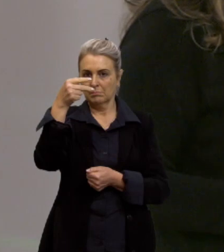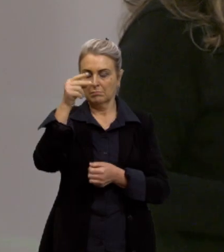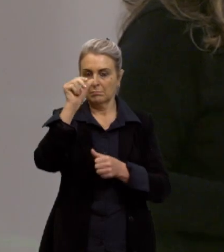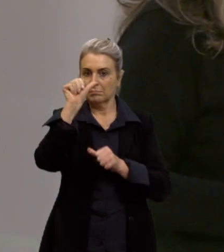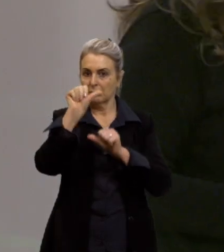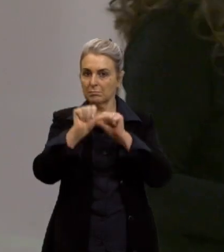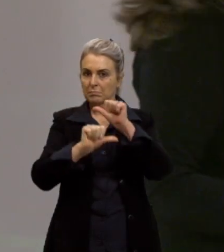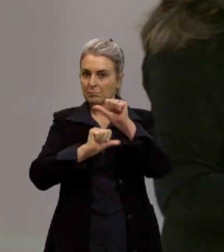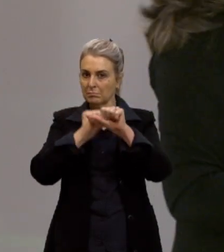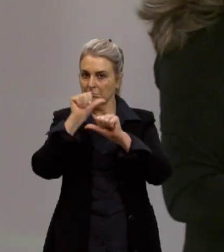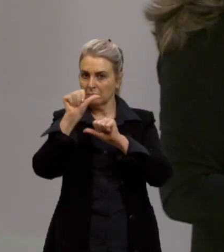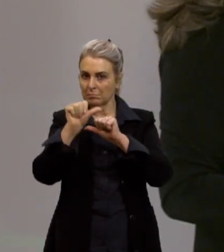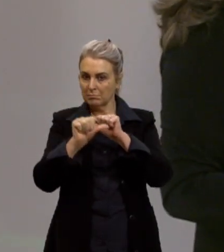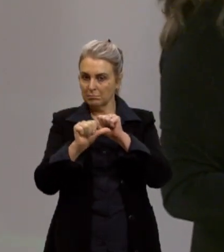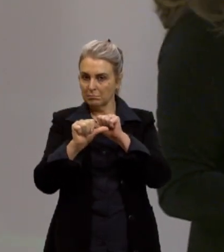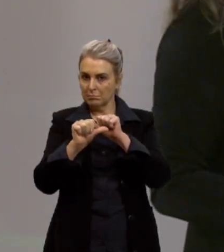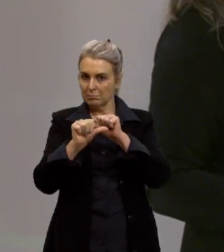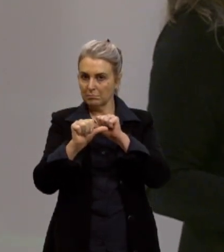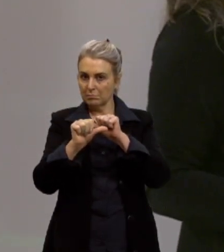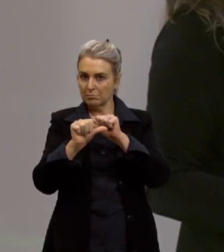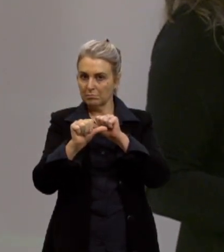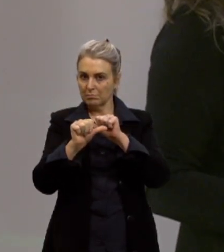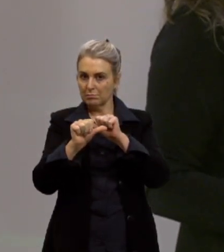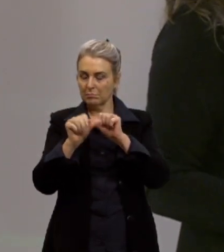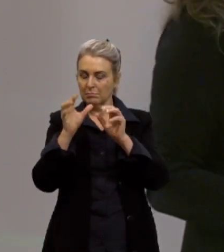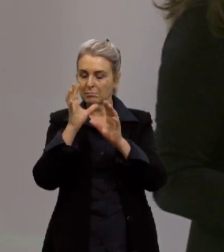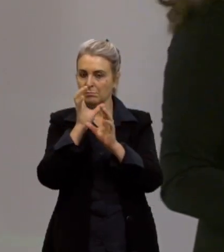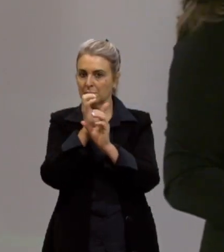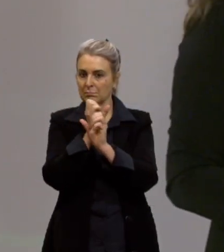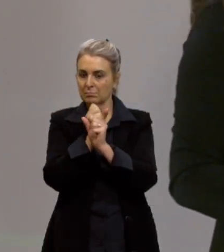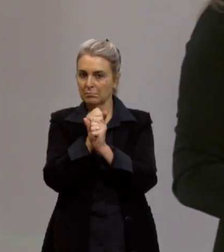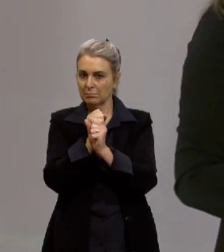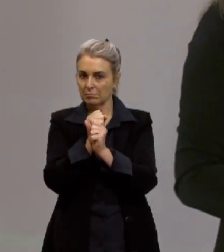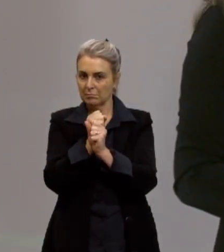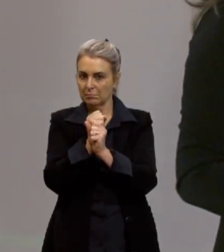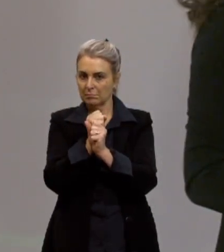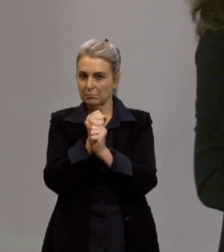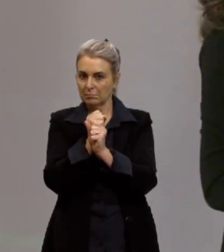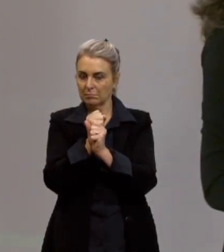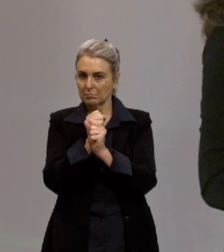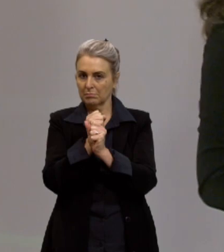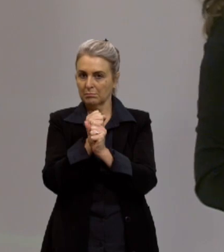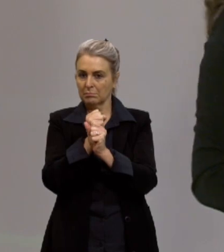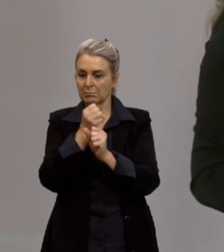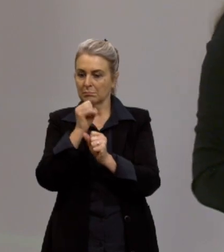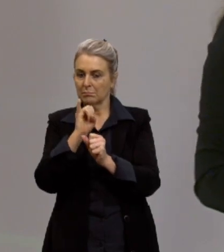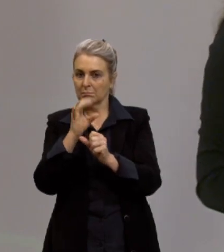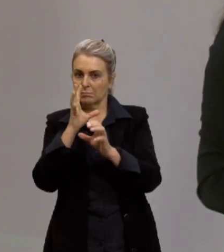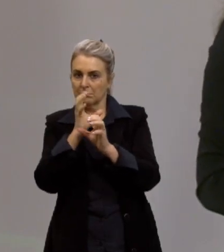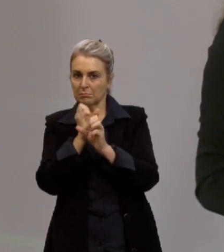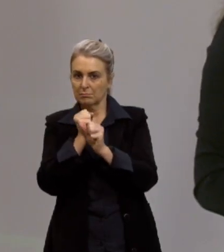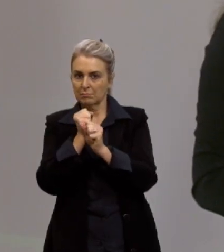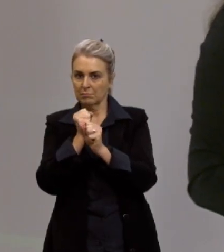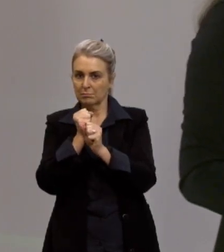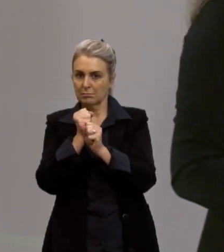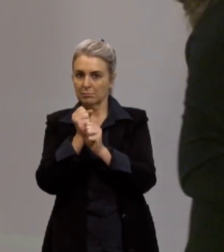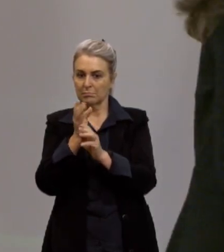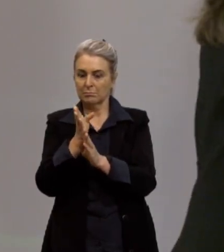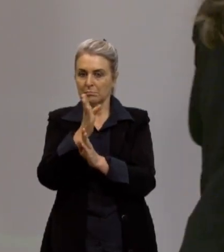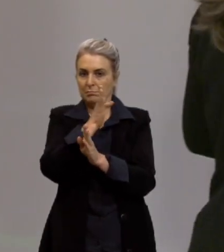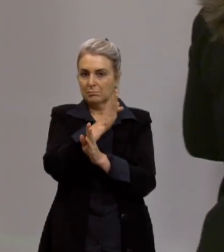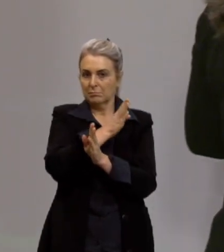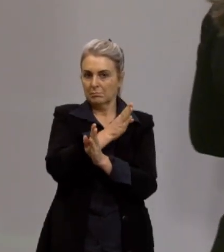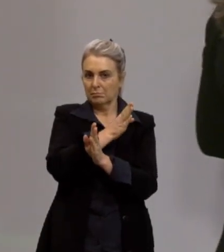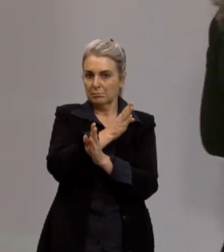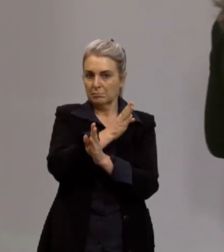do sinal da igualdade, eu preciso somar neste lado. Se eu somo ele deste lado do sinal da igualdade,